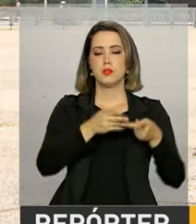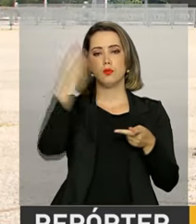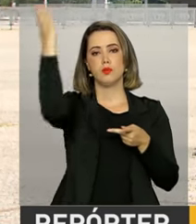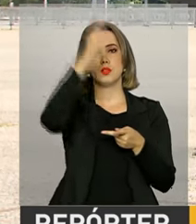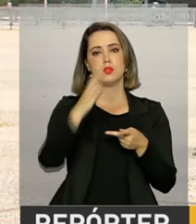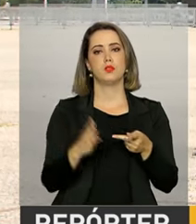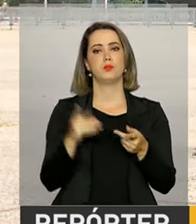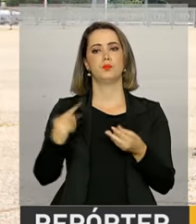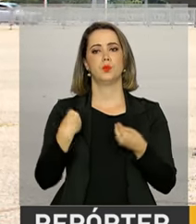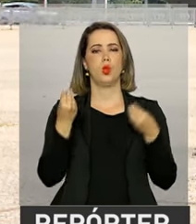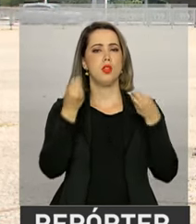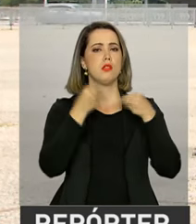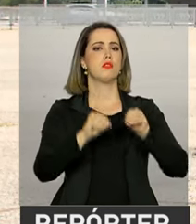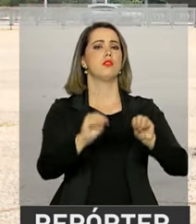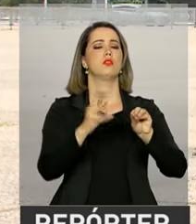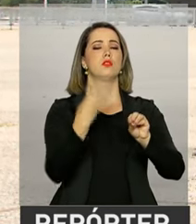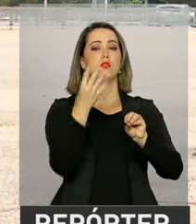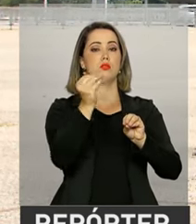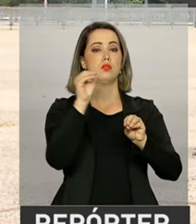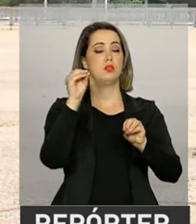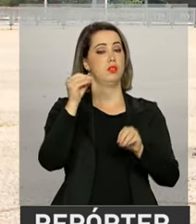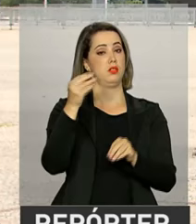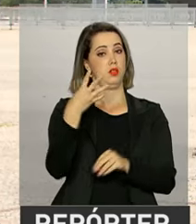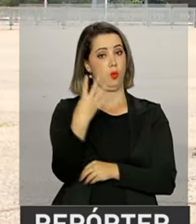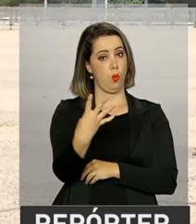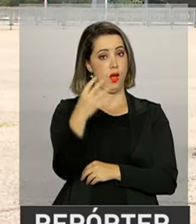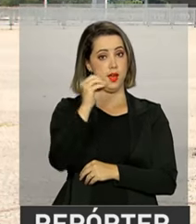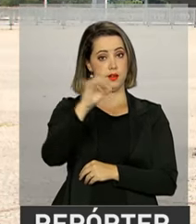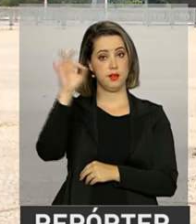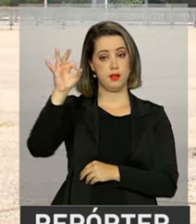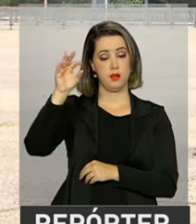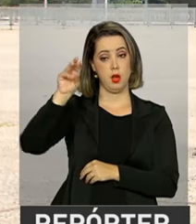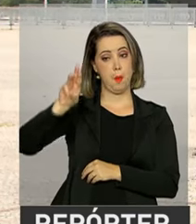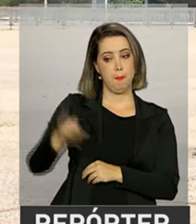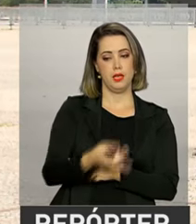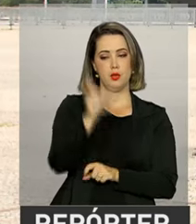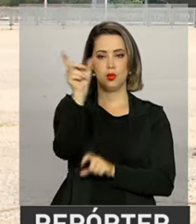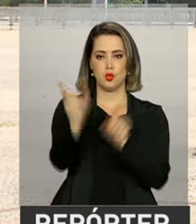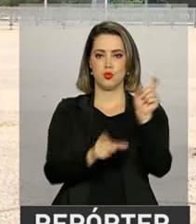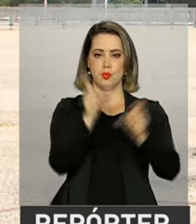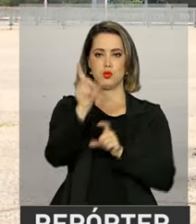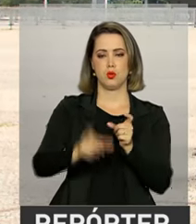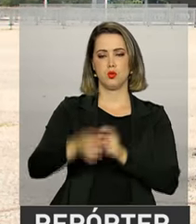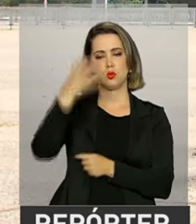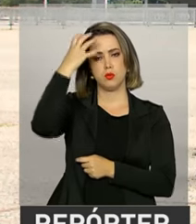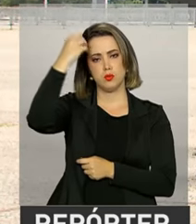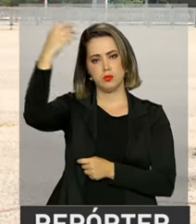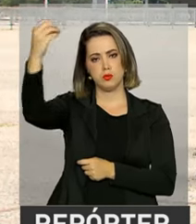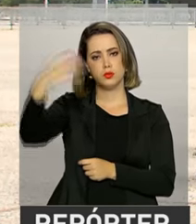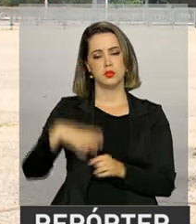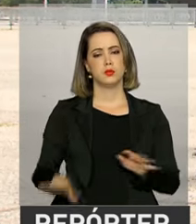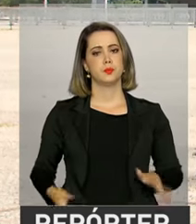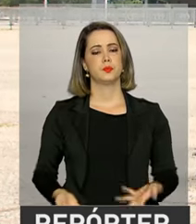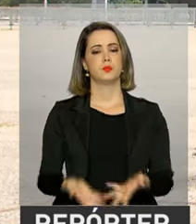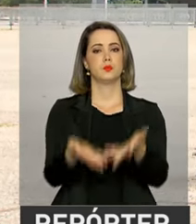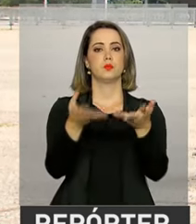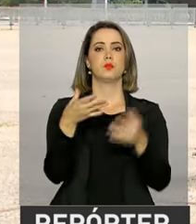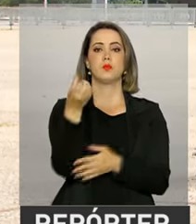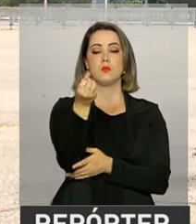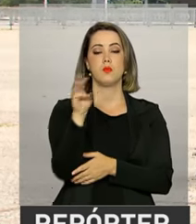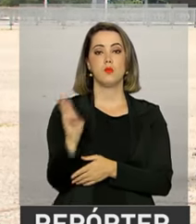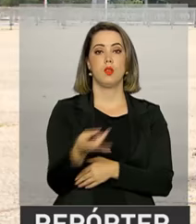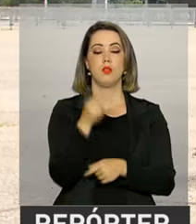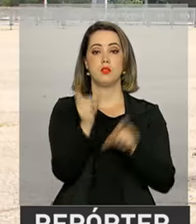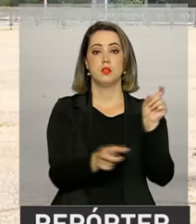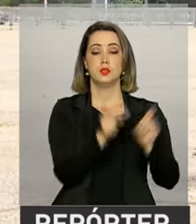inserir cerca de 40 milhões de brasileiros no mercado consumidor de viagens e gerar mais de 6 milhões